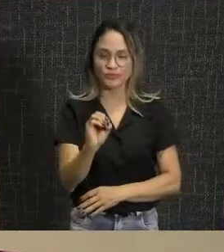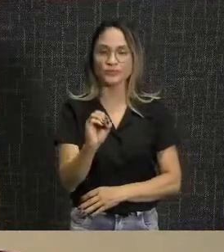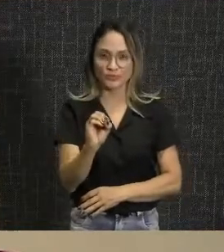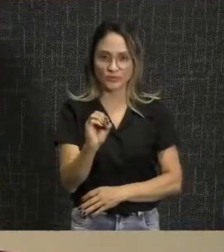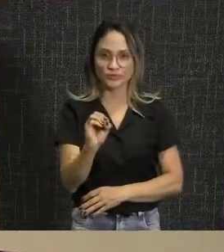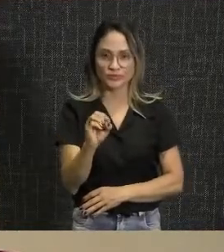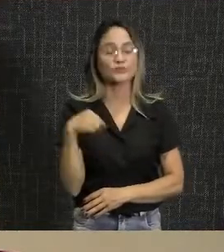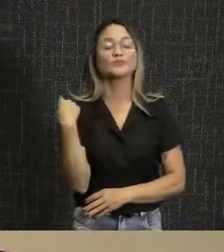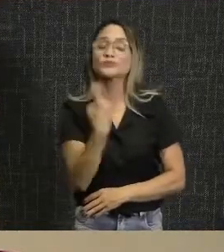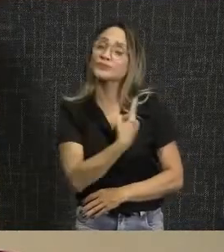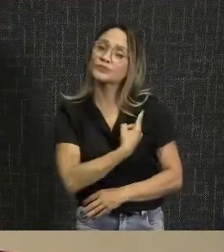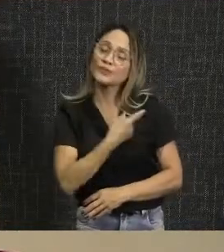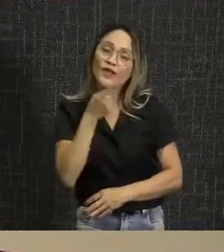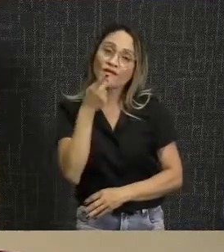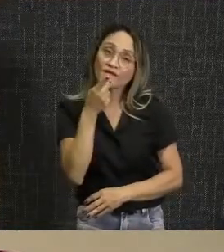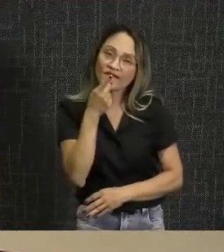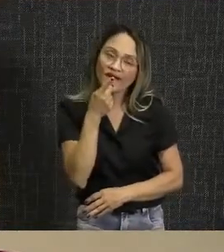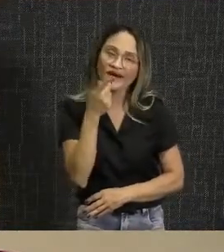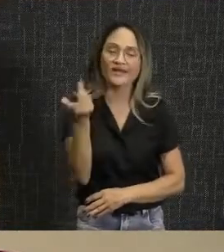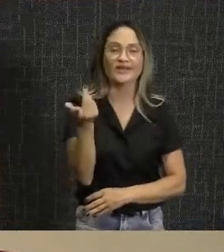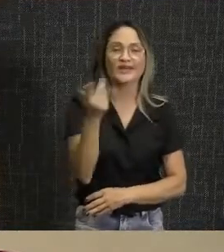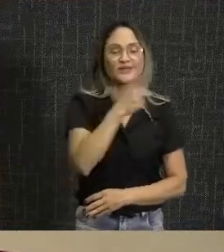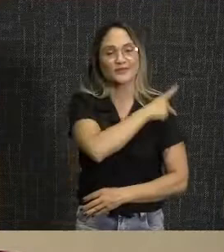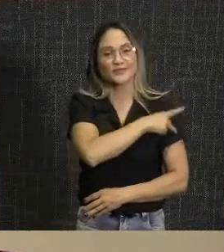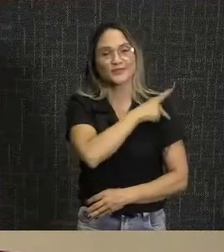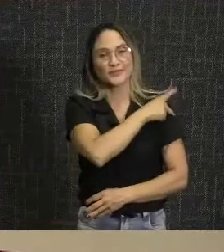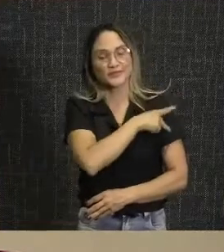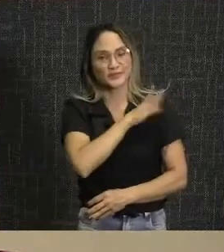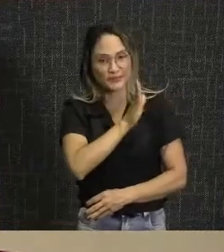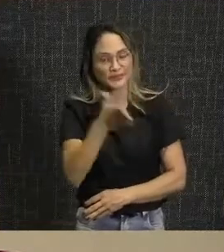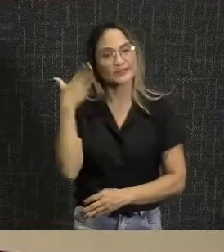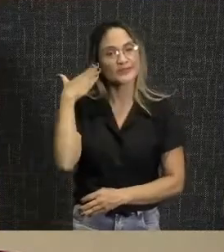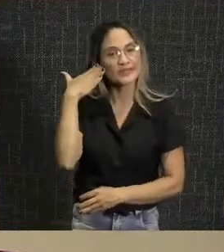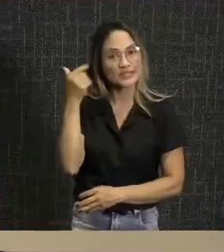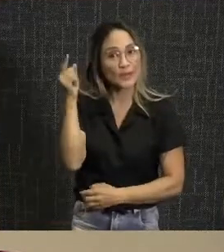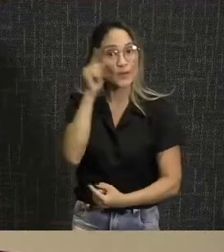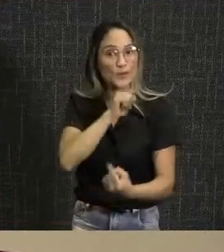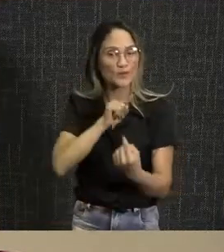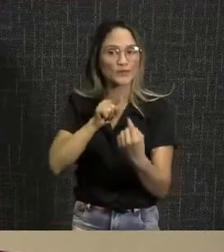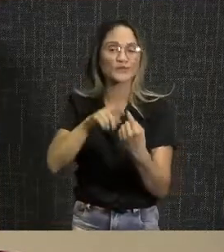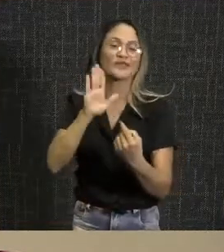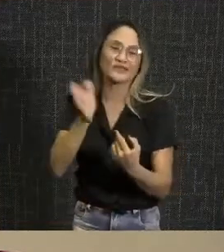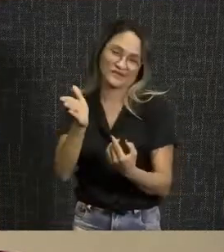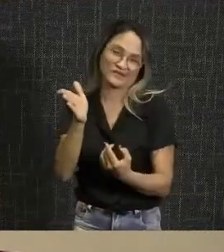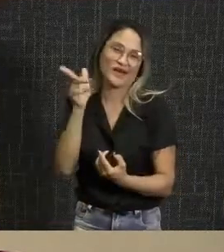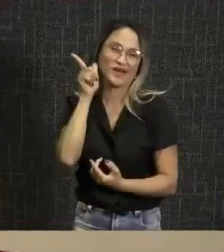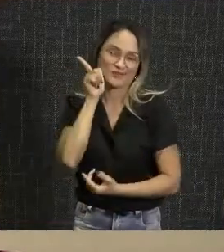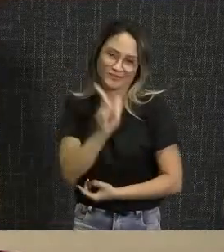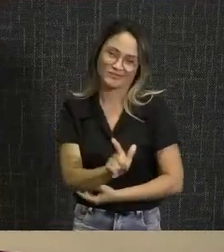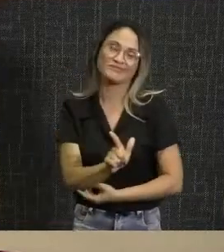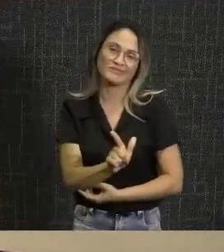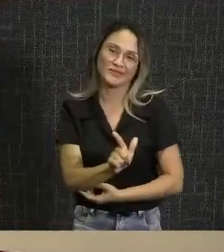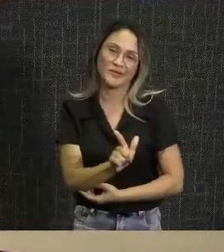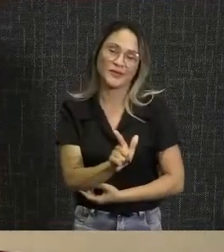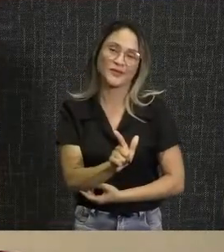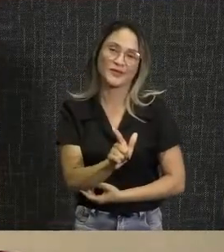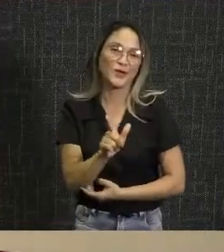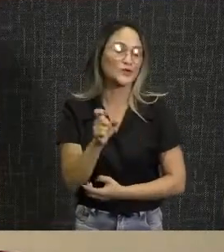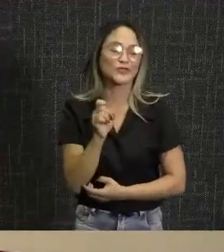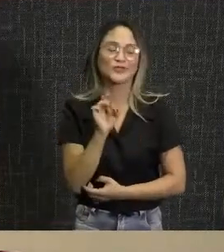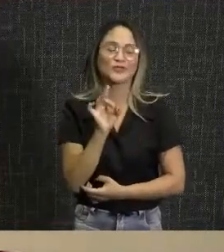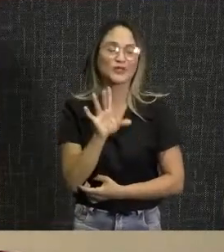Quando a gente fala de Expedito e quando a gente fala de Piauí, a gente já sabe que a meta está batida. O negócio é saber o quanto a mais